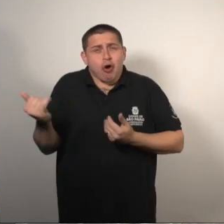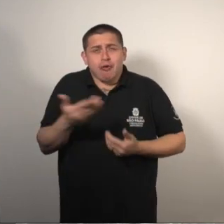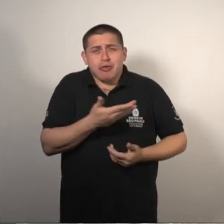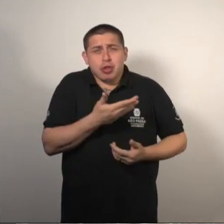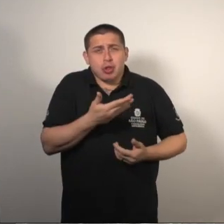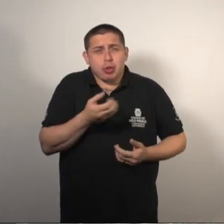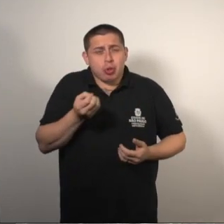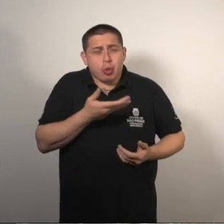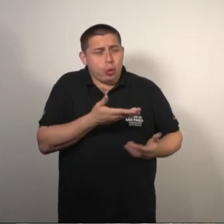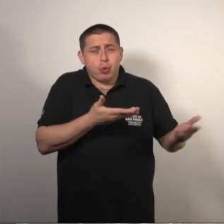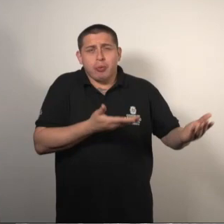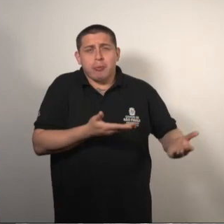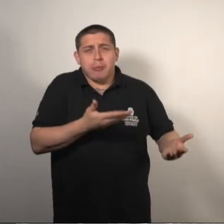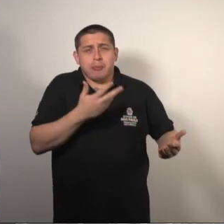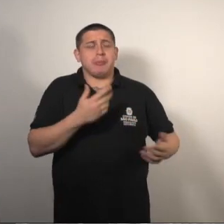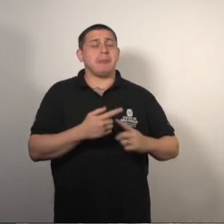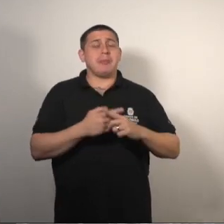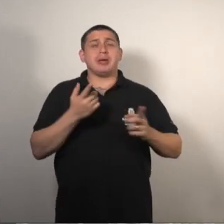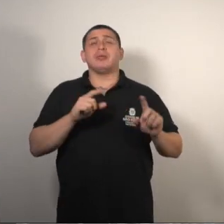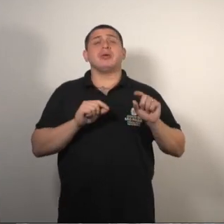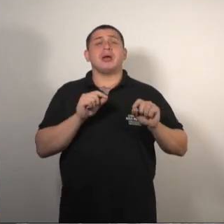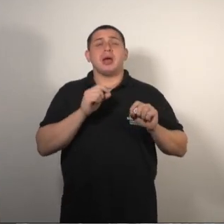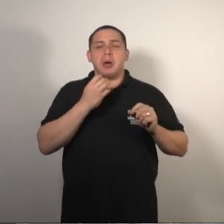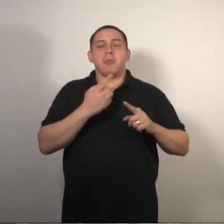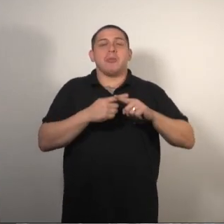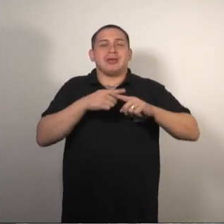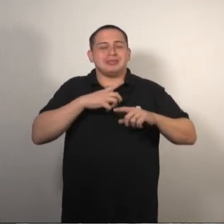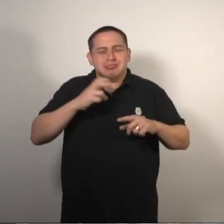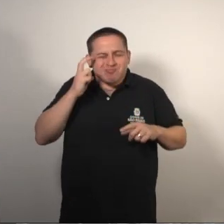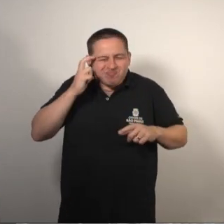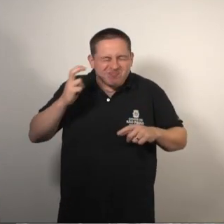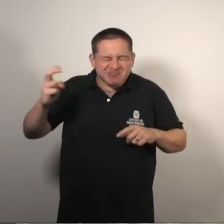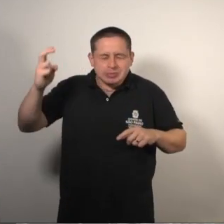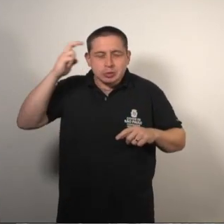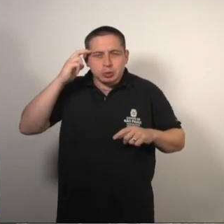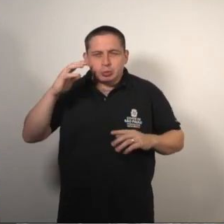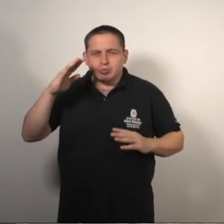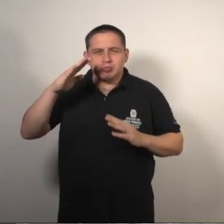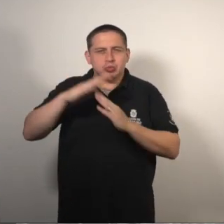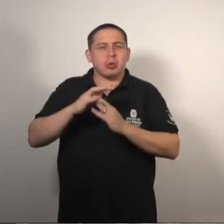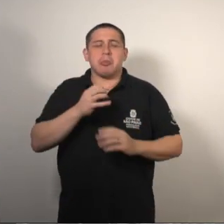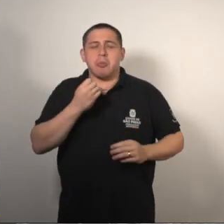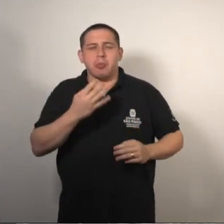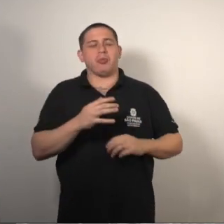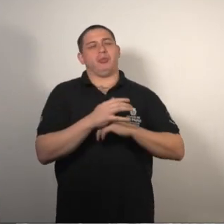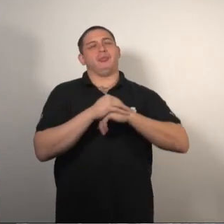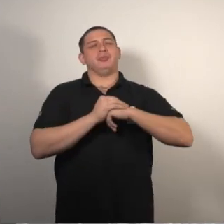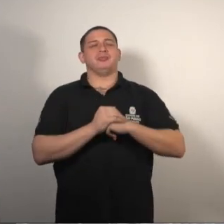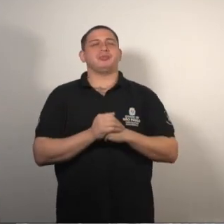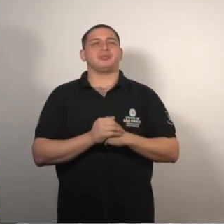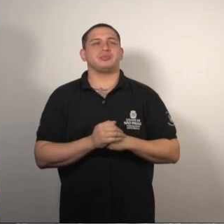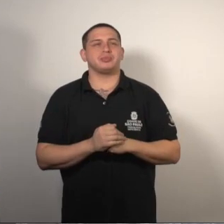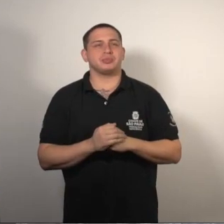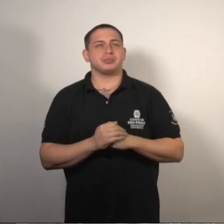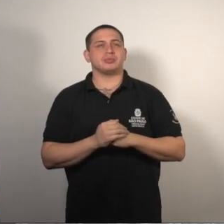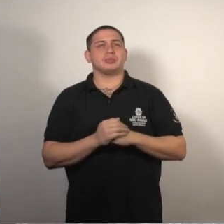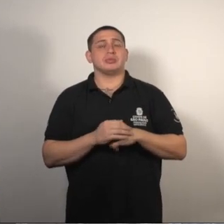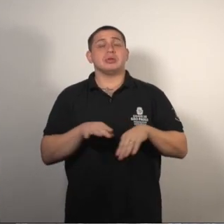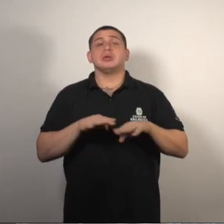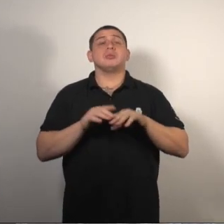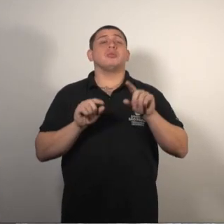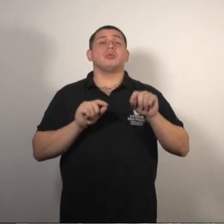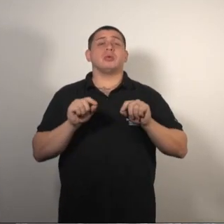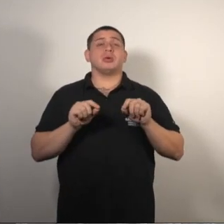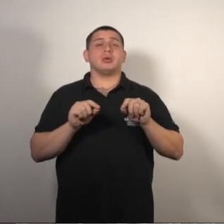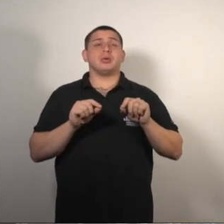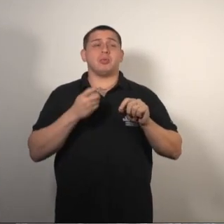que é importante também a gente ter essa nova geração que irá nos substituir em breve. Tem dado aí também um bom exemplo